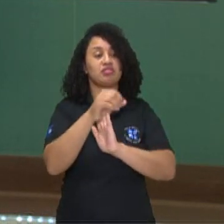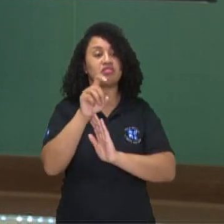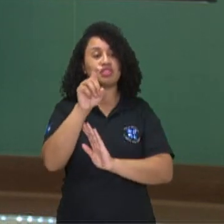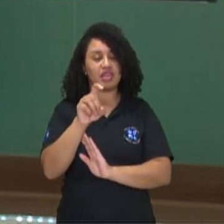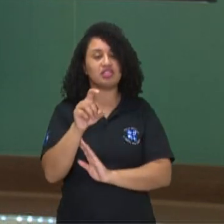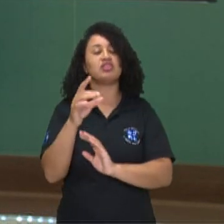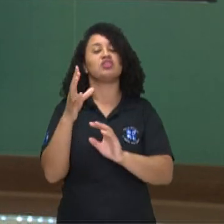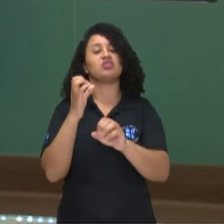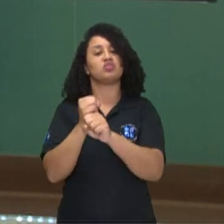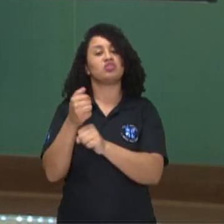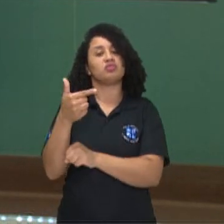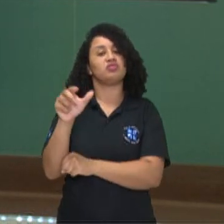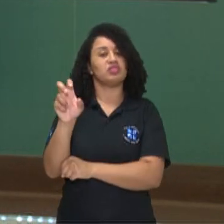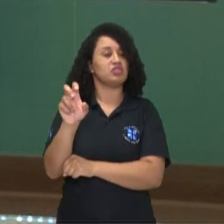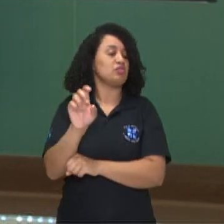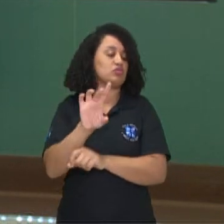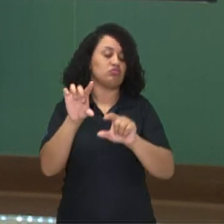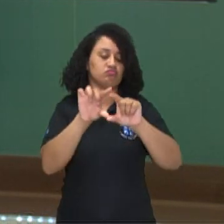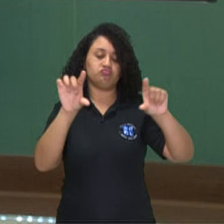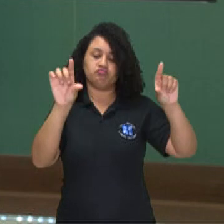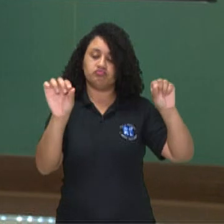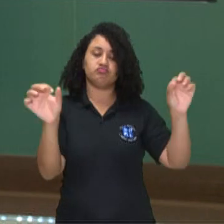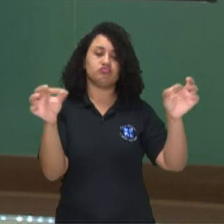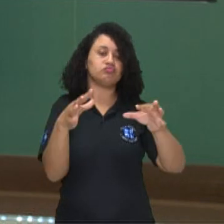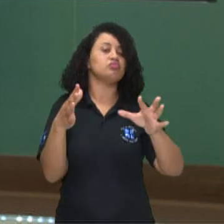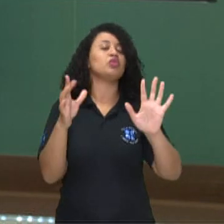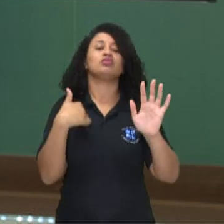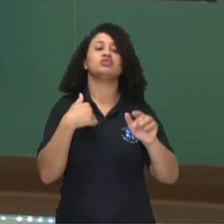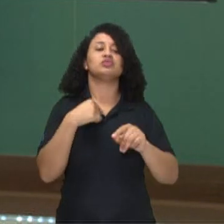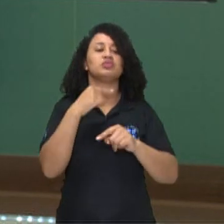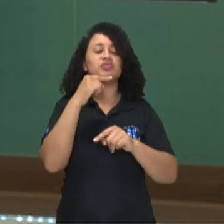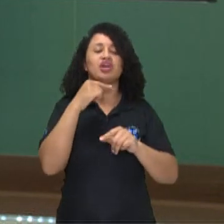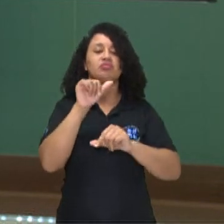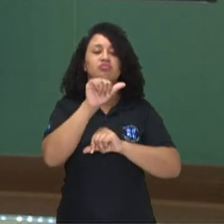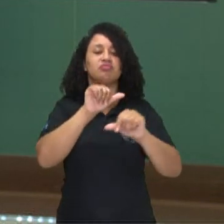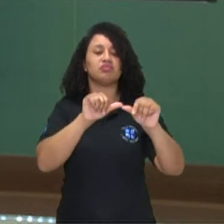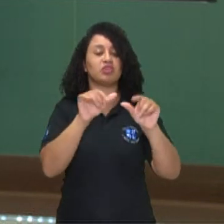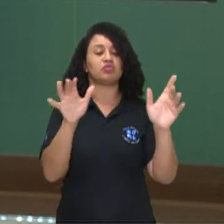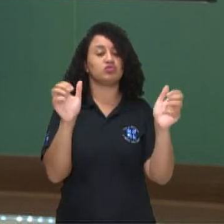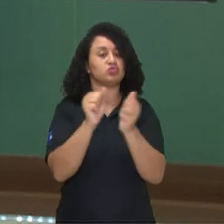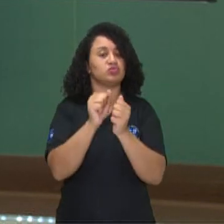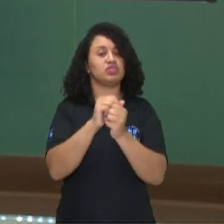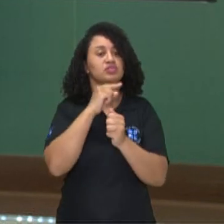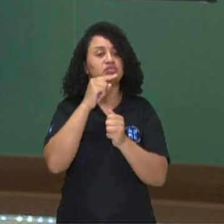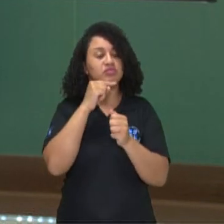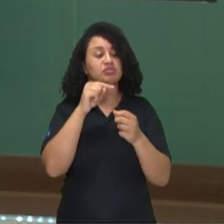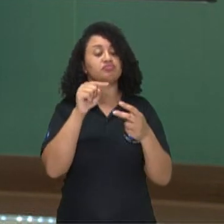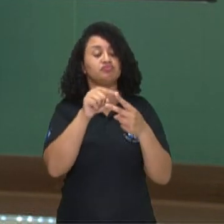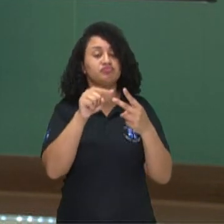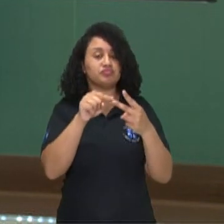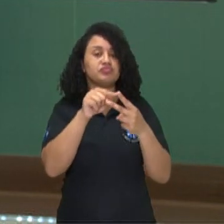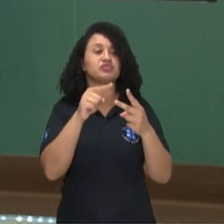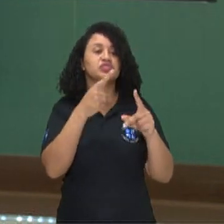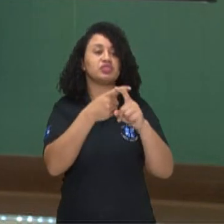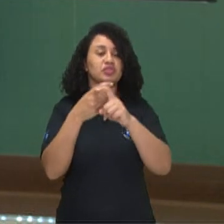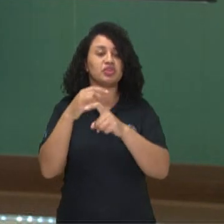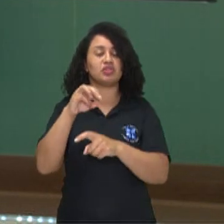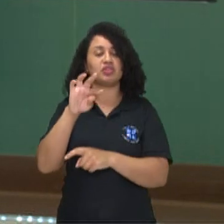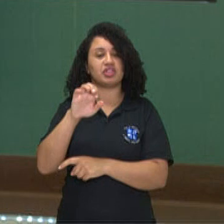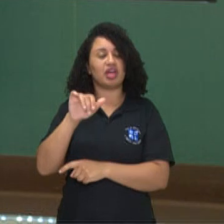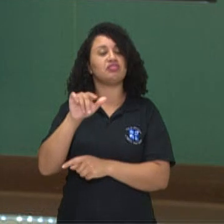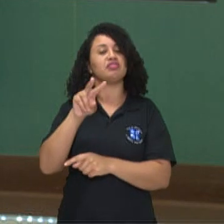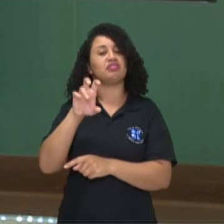E agora aqui você não pode fazer mais nada, tá bom? Não tem como juntar esses termos. Então, esses dois produtos notáveis, eles são muito